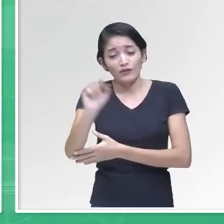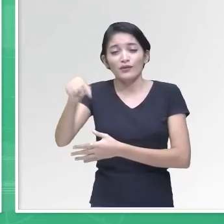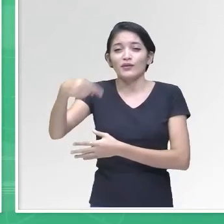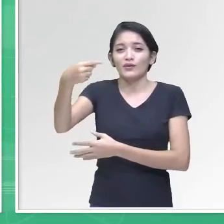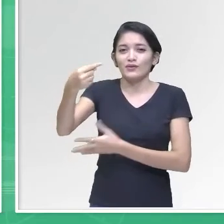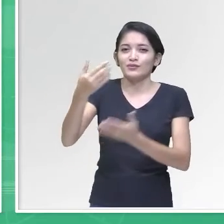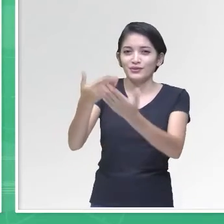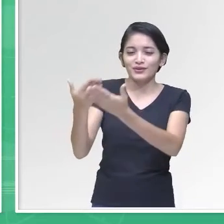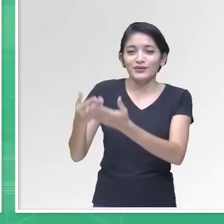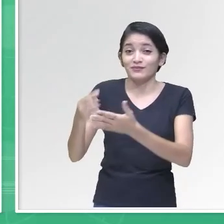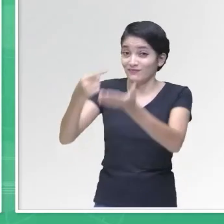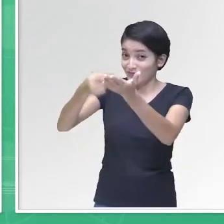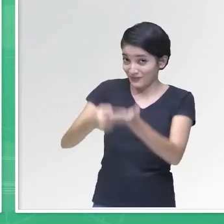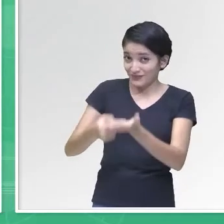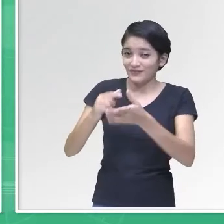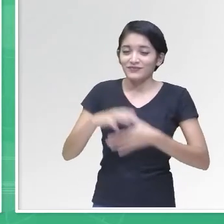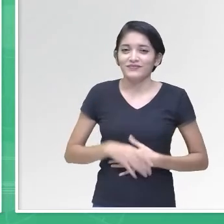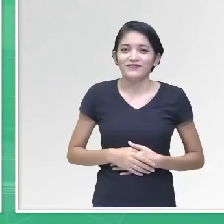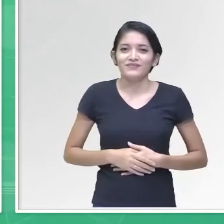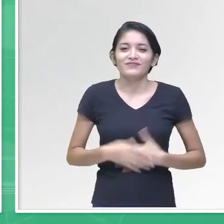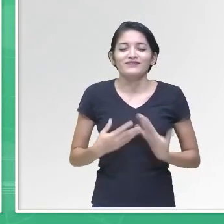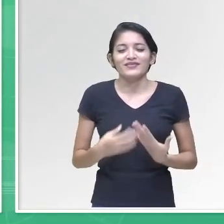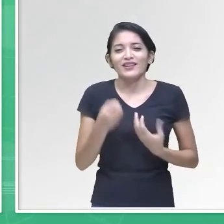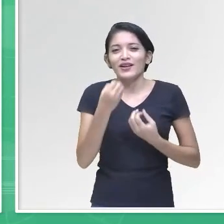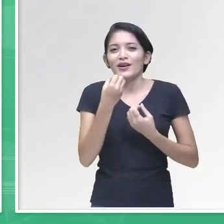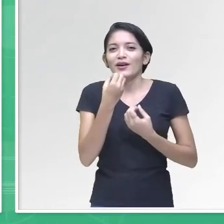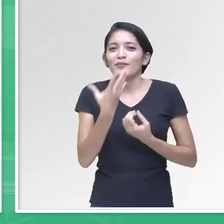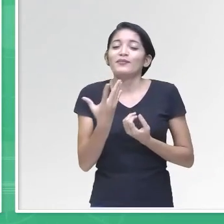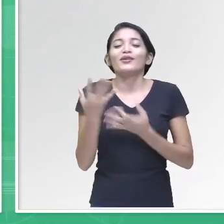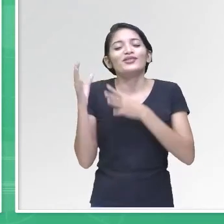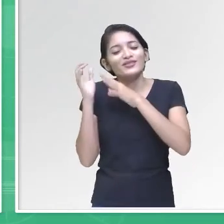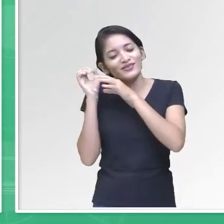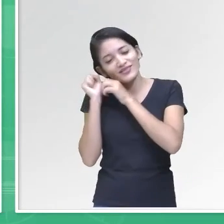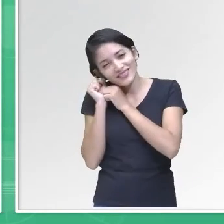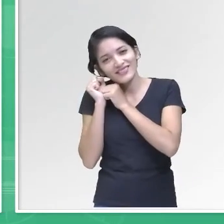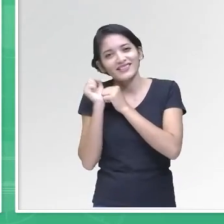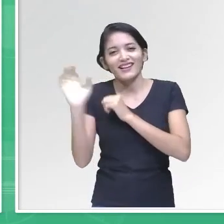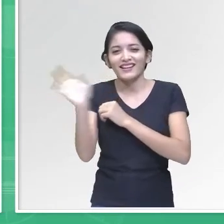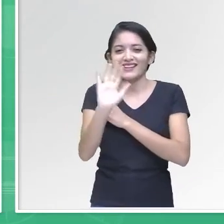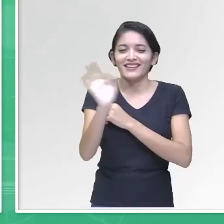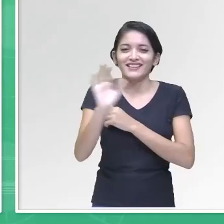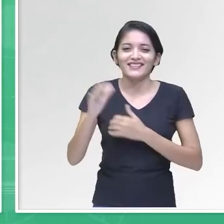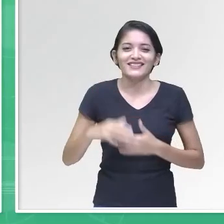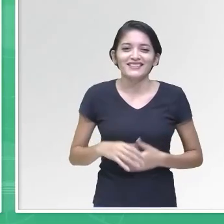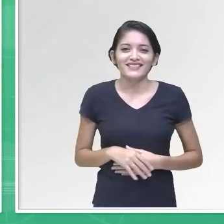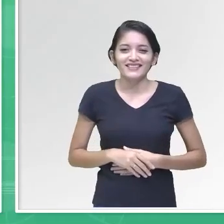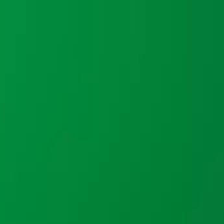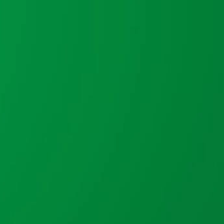próxima aula, combinado? Então é isso, bom descanso a todos, até mais, tchau, tchau.